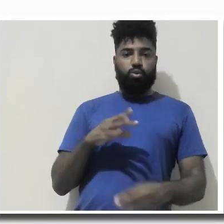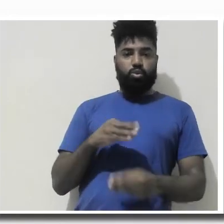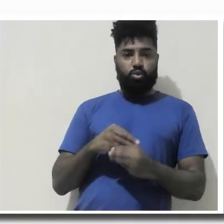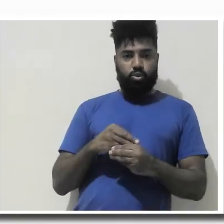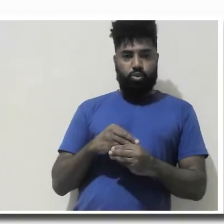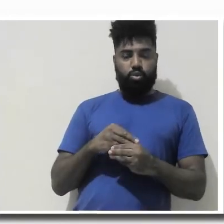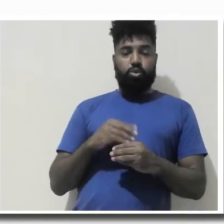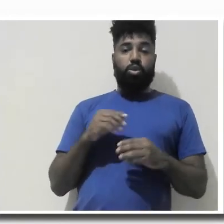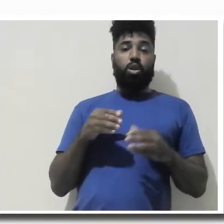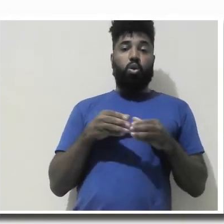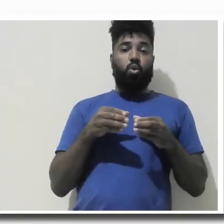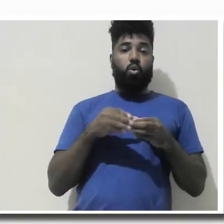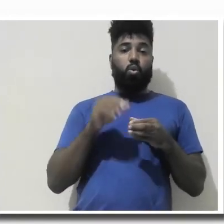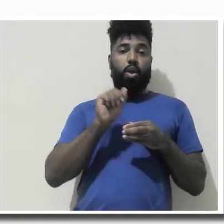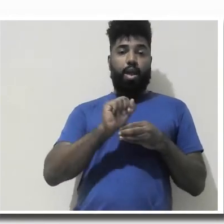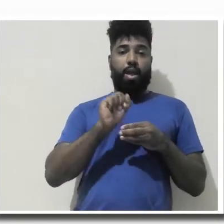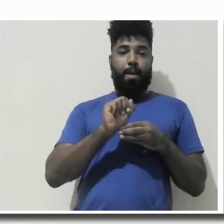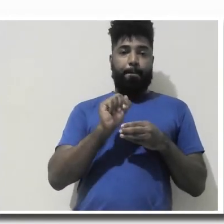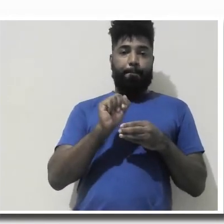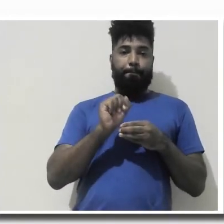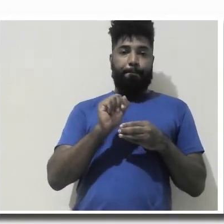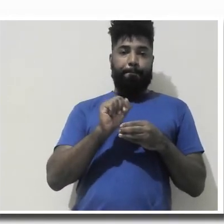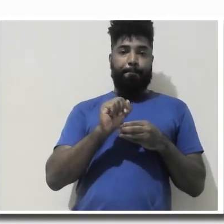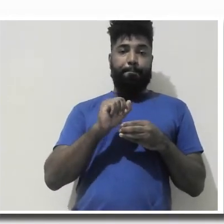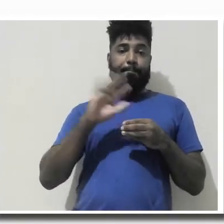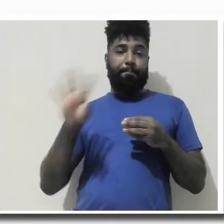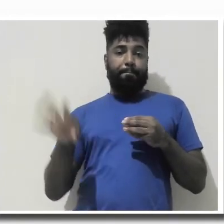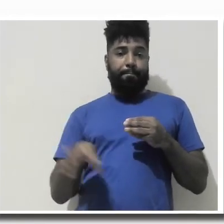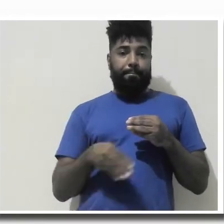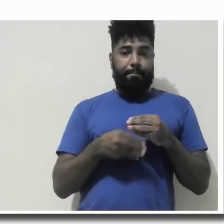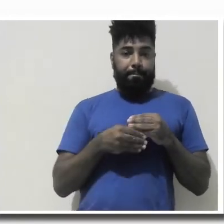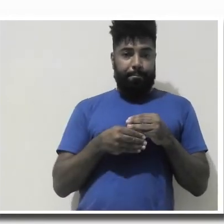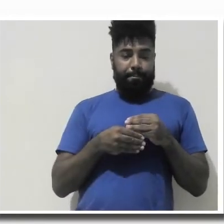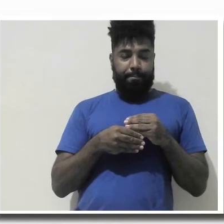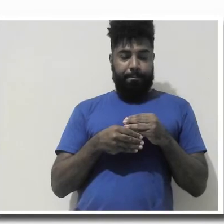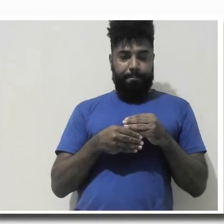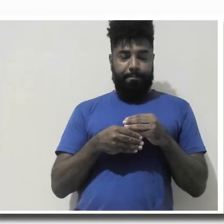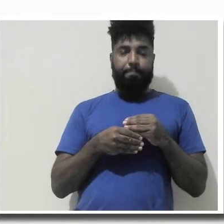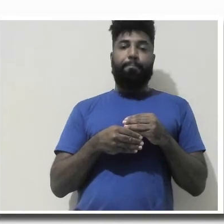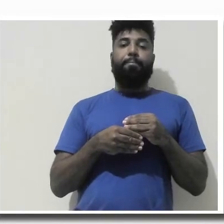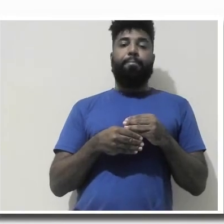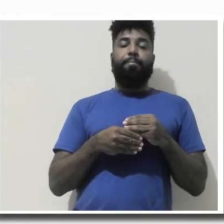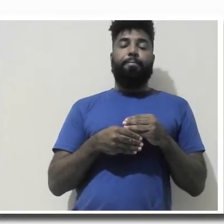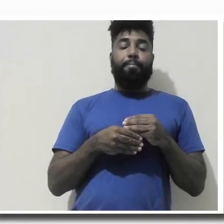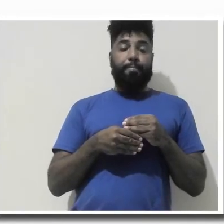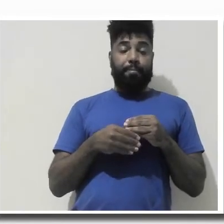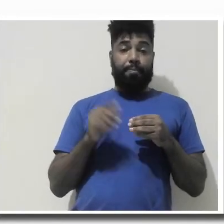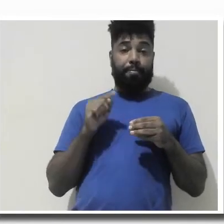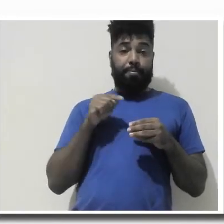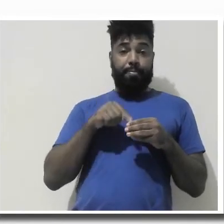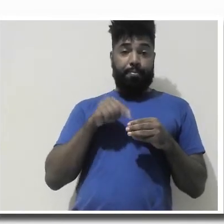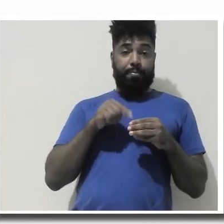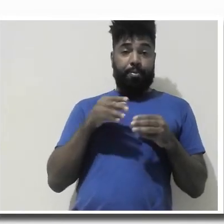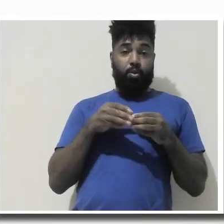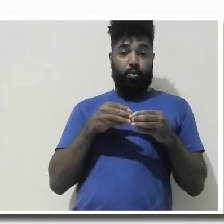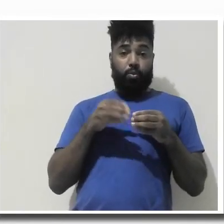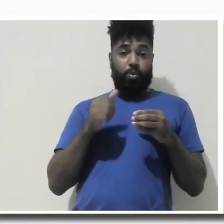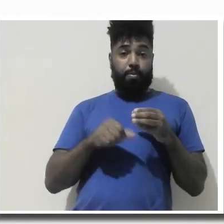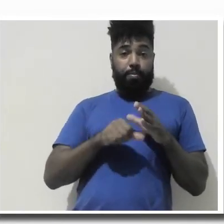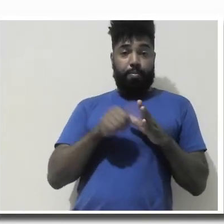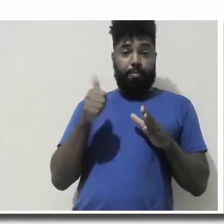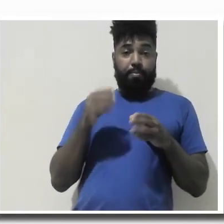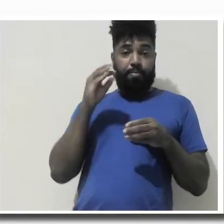do conjunto A. O complementar aplicado a primeira vez aqui no conjunto